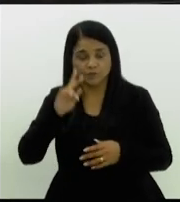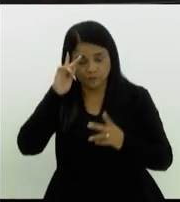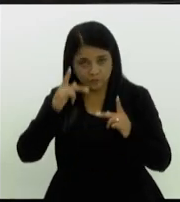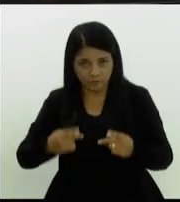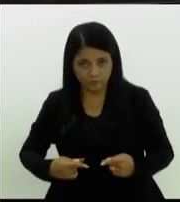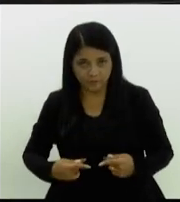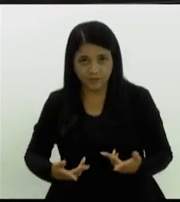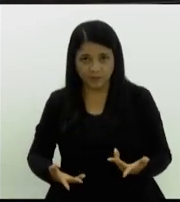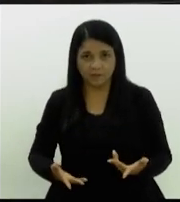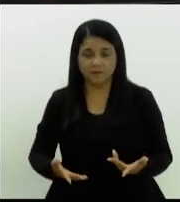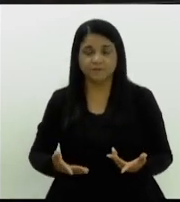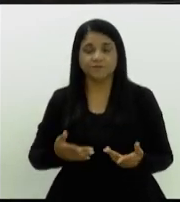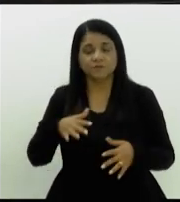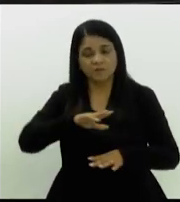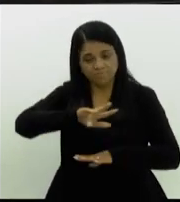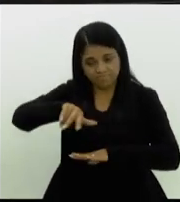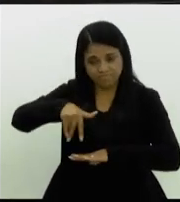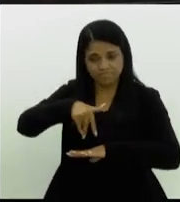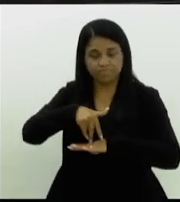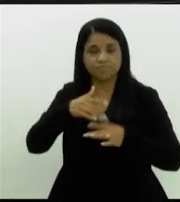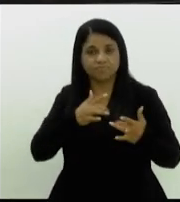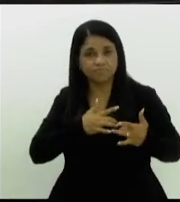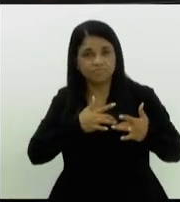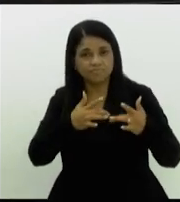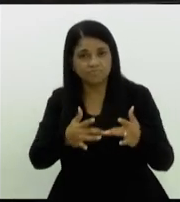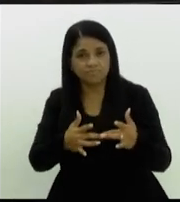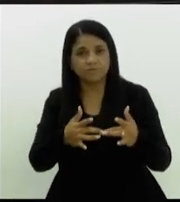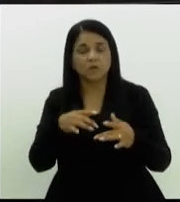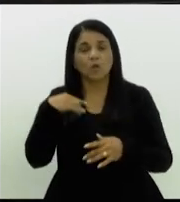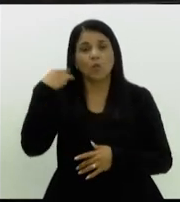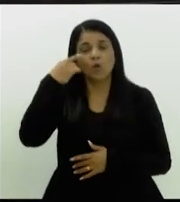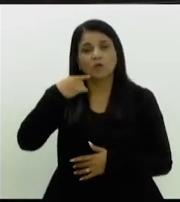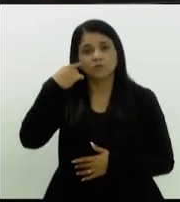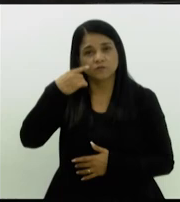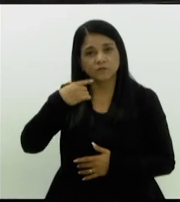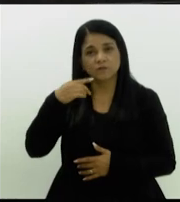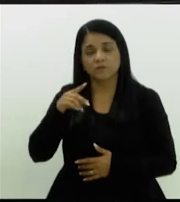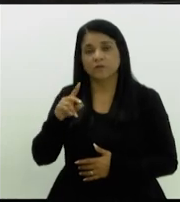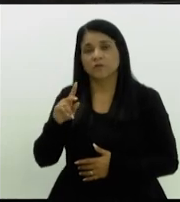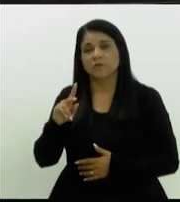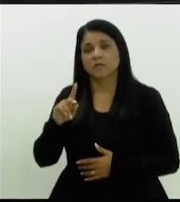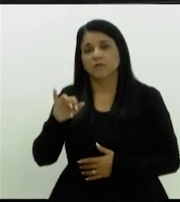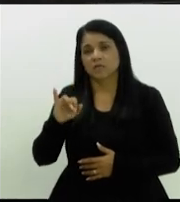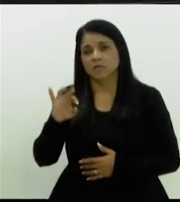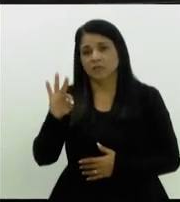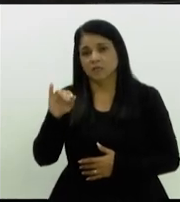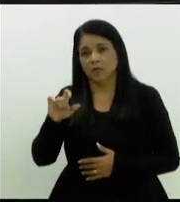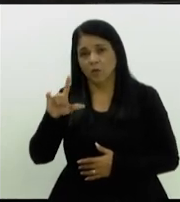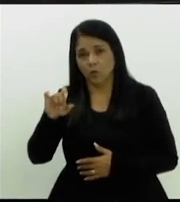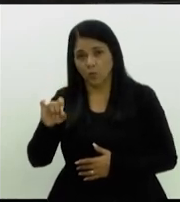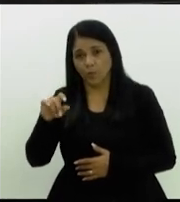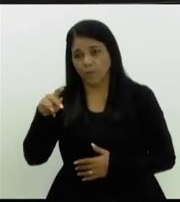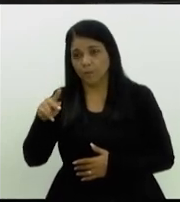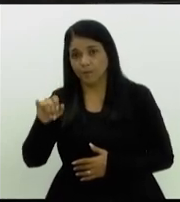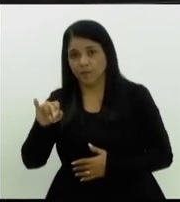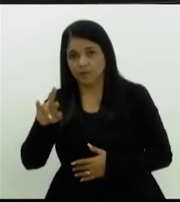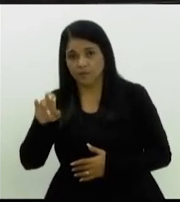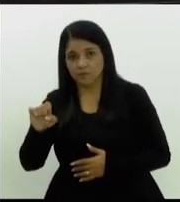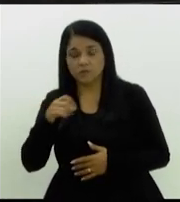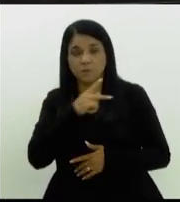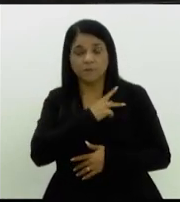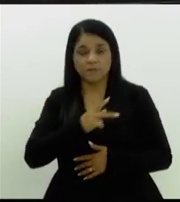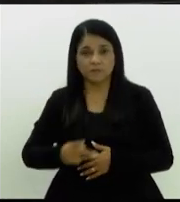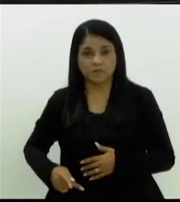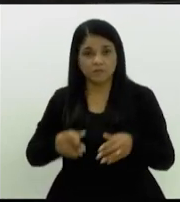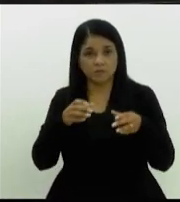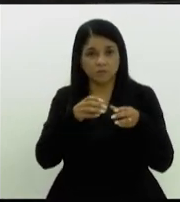da tribuna para me solidarizar com o advogado Ítalo Pires, que era até então presidente da